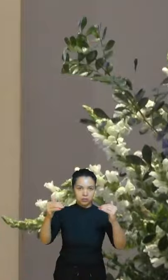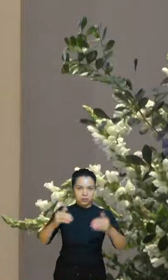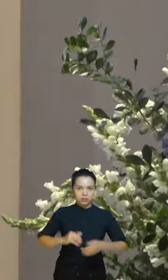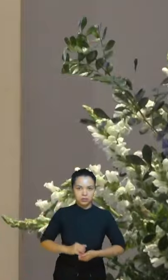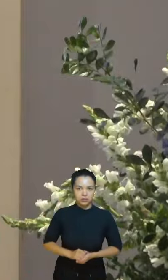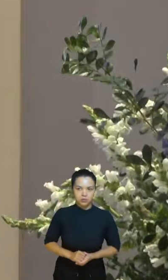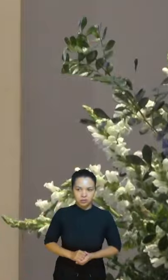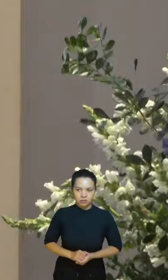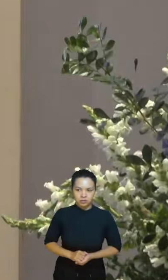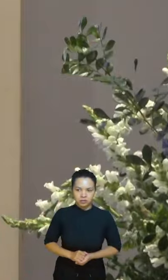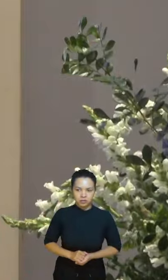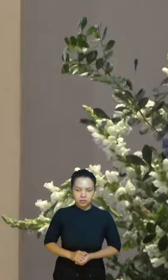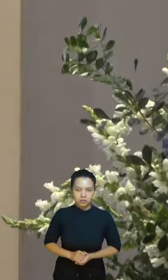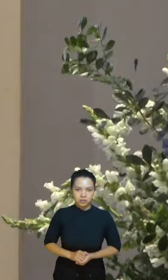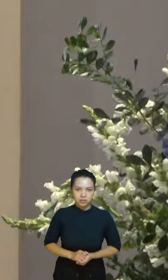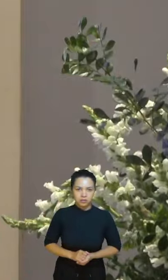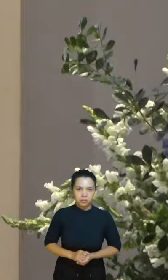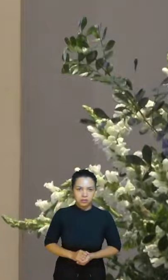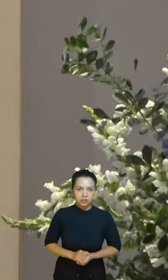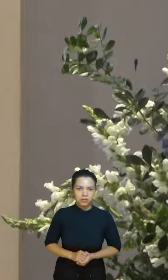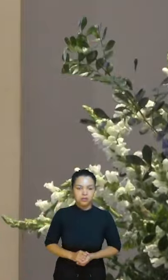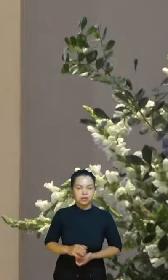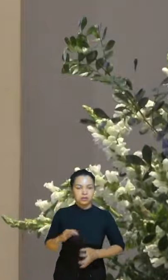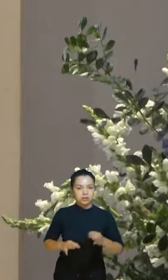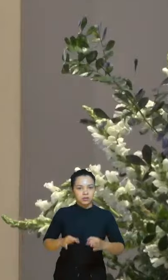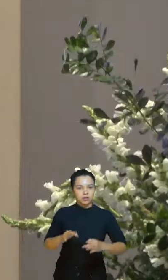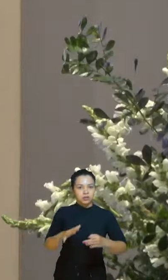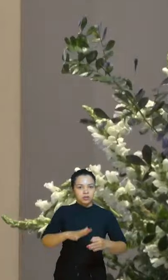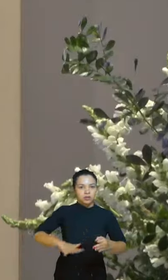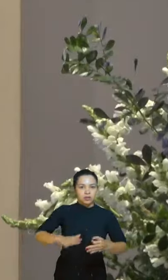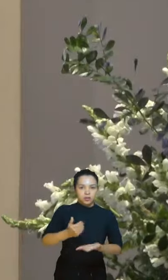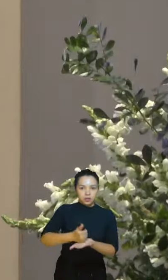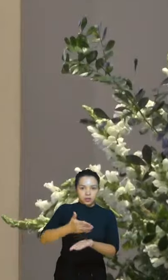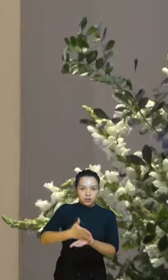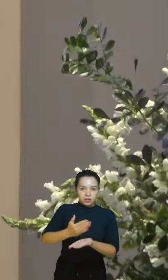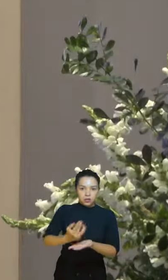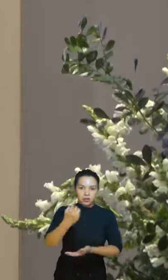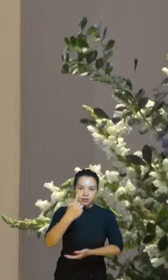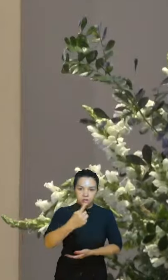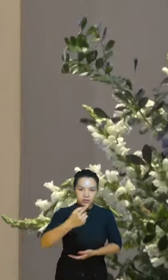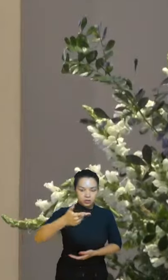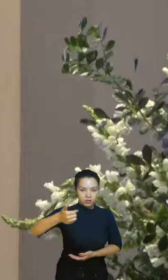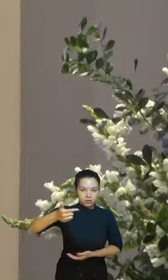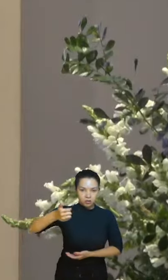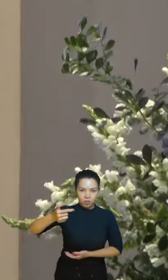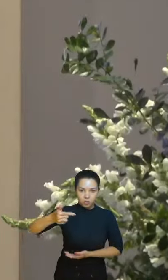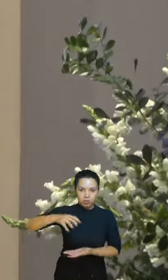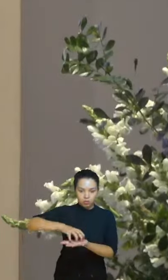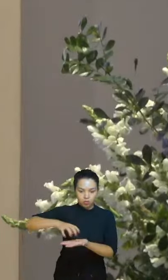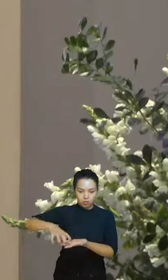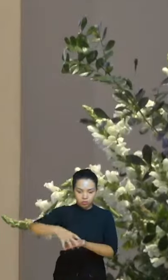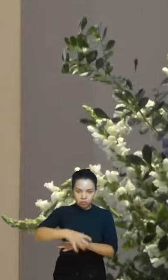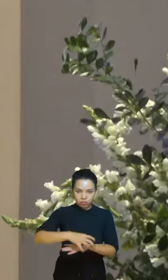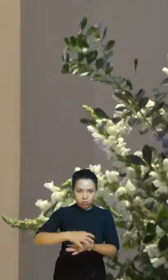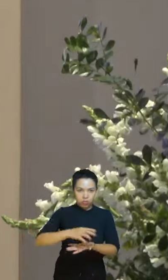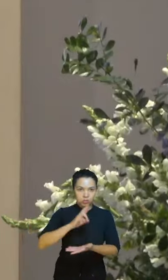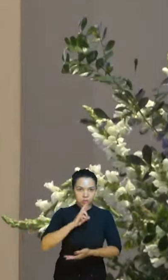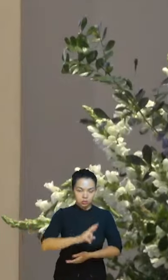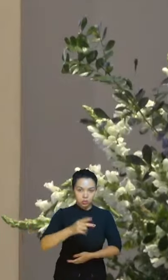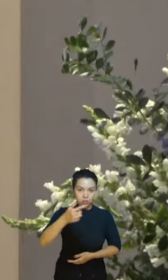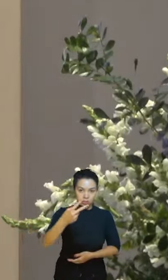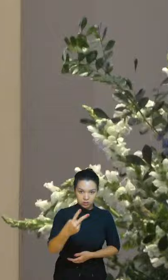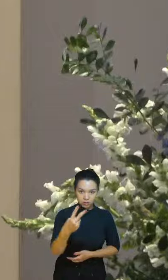divisão jurisdicional em 112 comarcas respondendo pelos 295